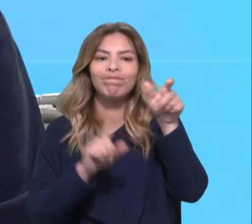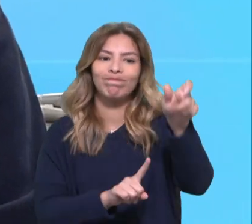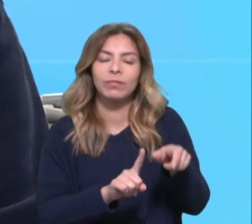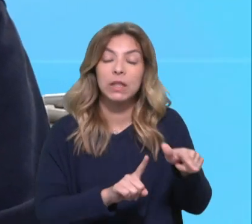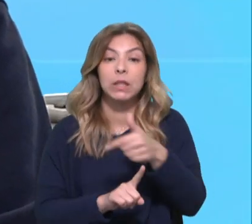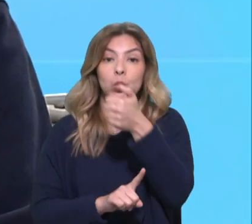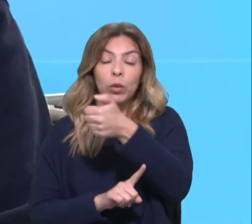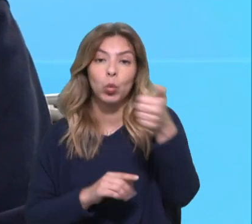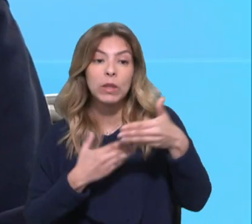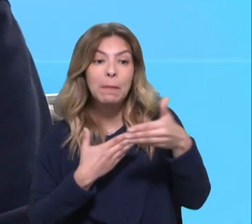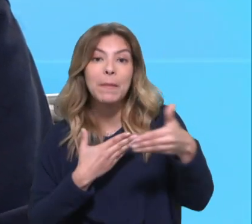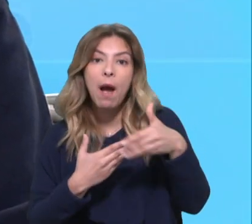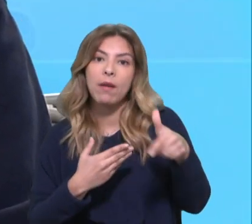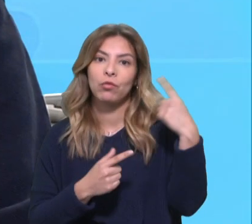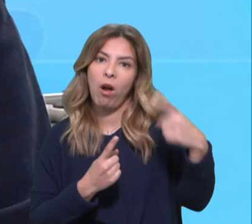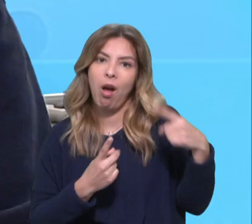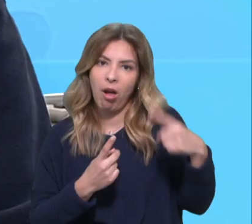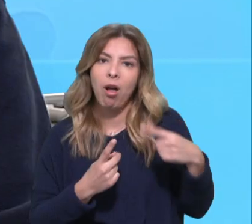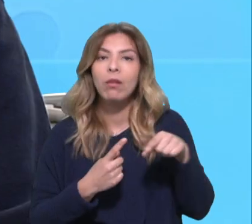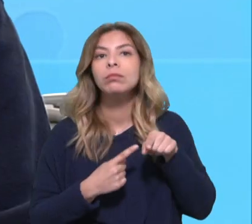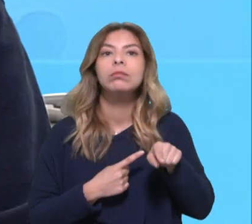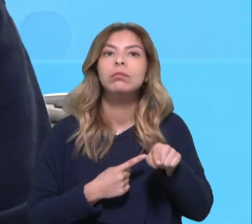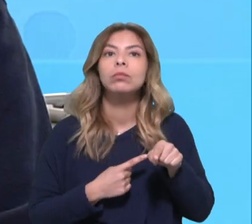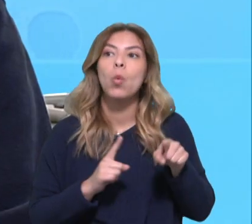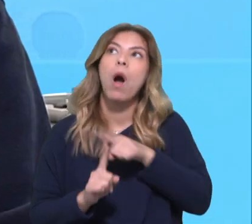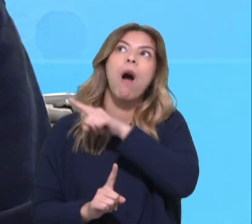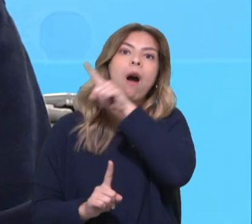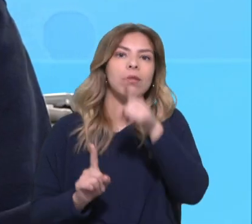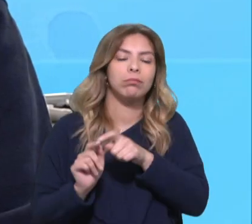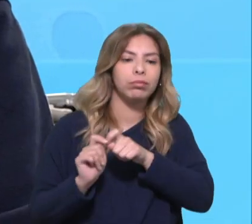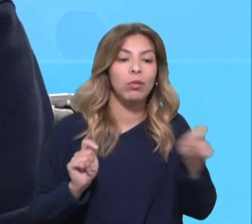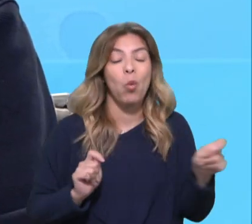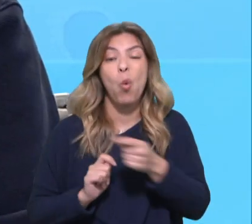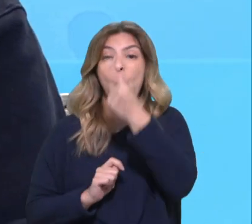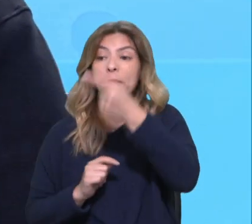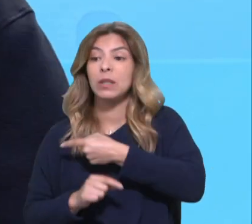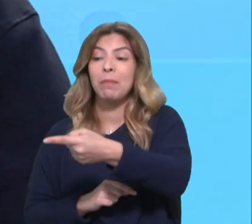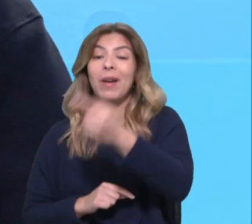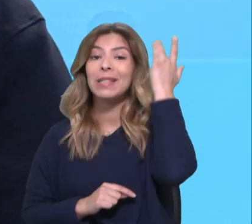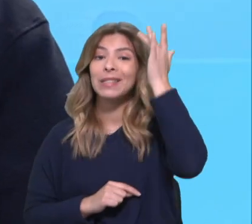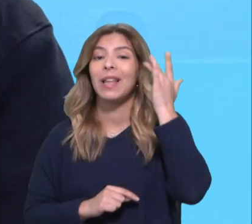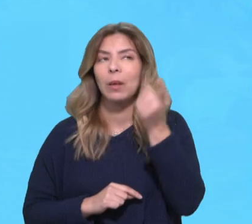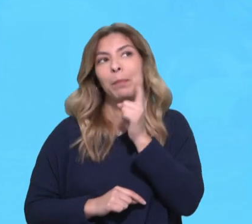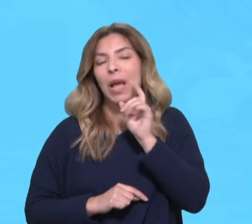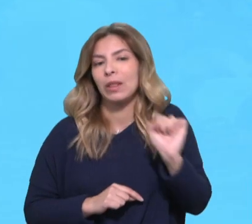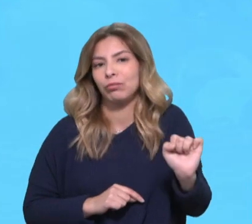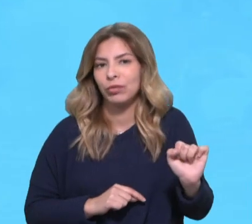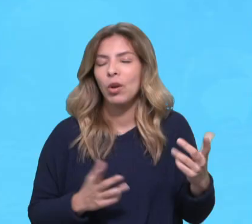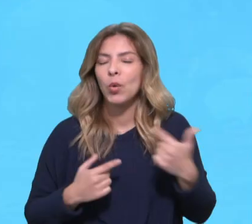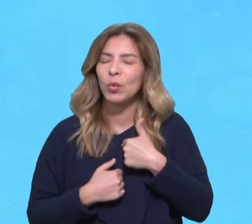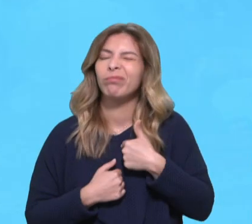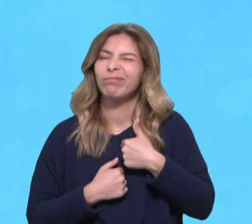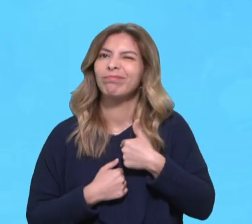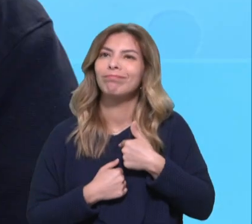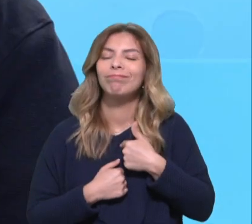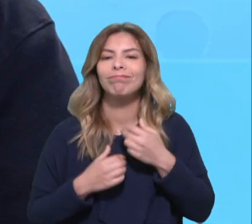52 semanas que há no ano, durante o ano, só uma é que é santa. Portanto, é uma piada do seu Carlos que eu, no fundo, tive